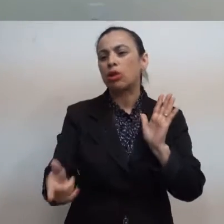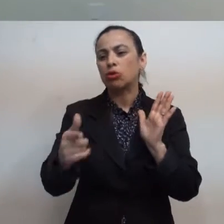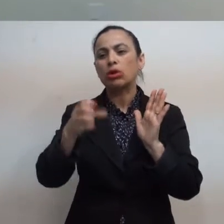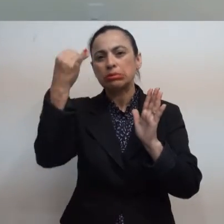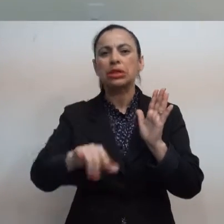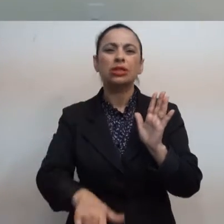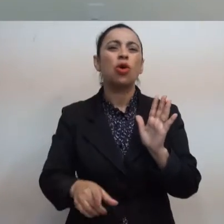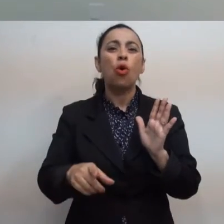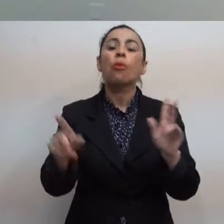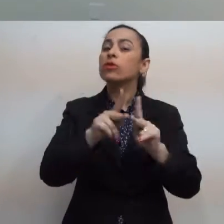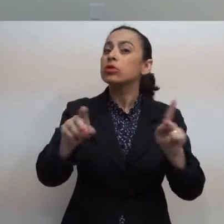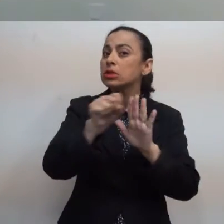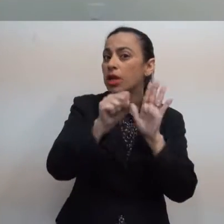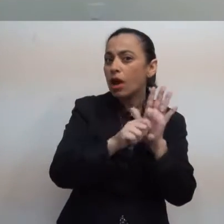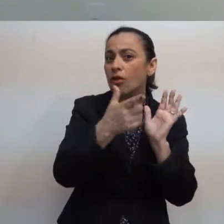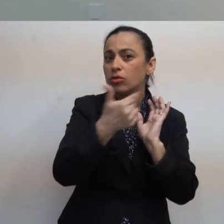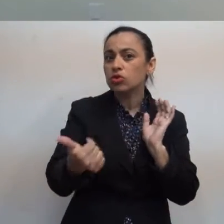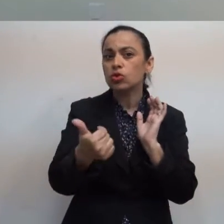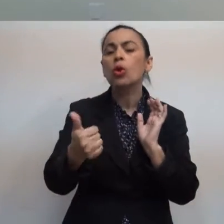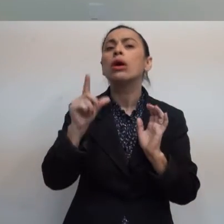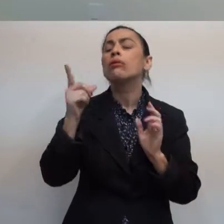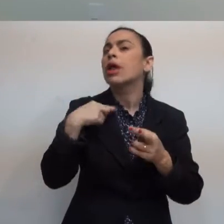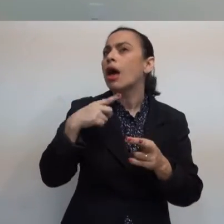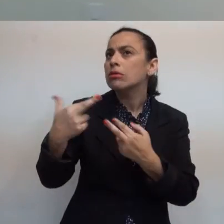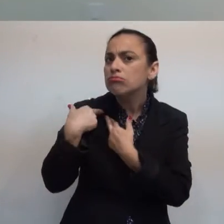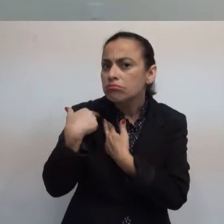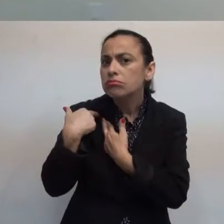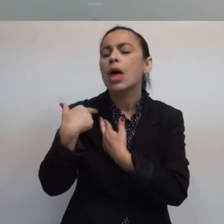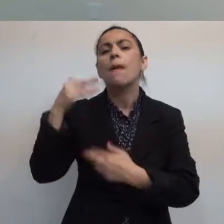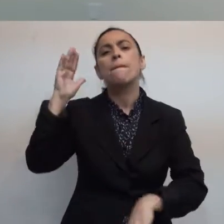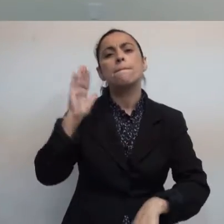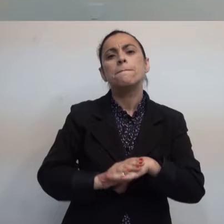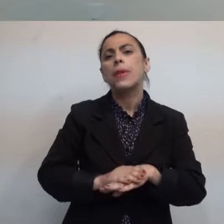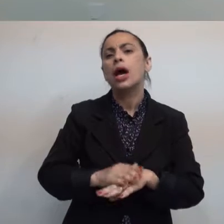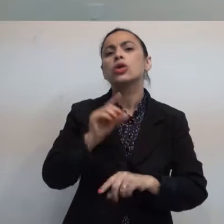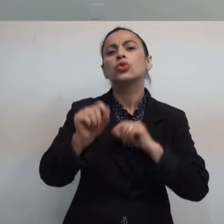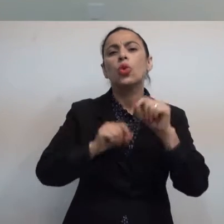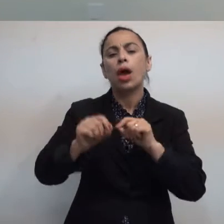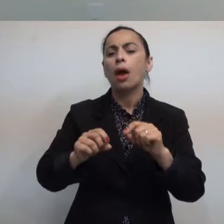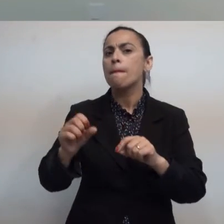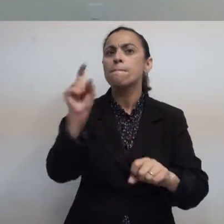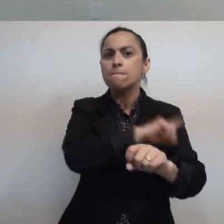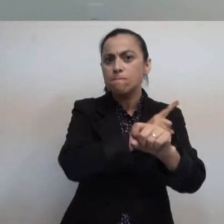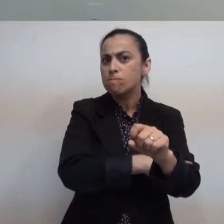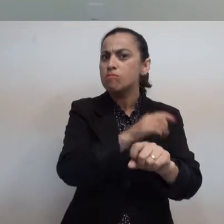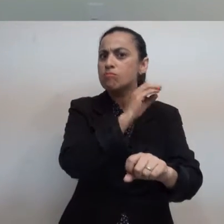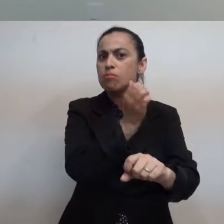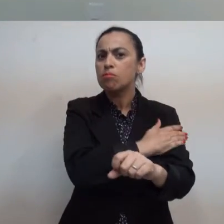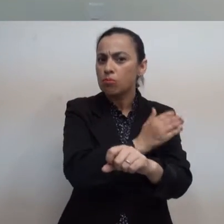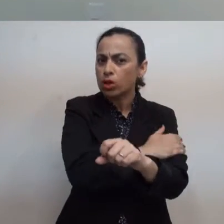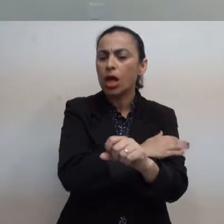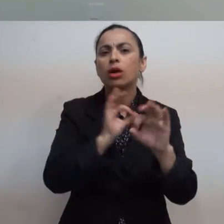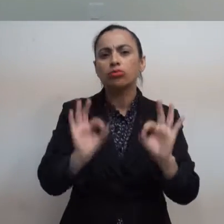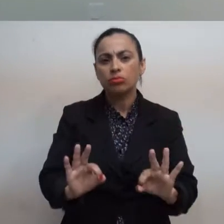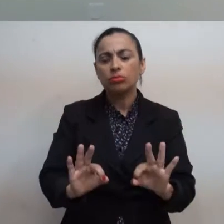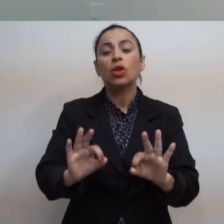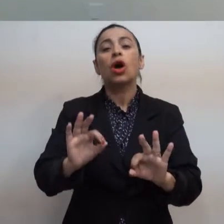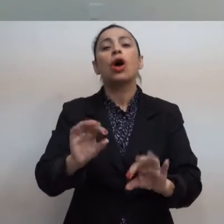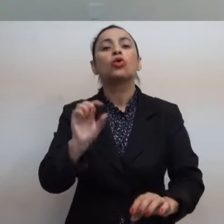dessa temática fala. O professor no século XXI, ele tem um papel um tanto mais